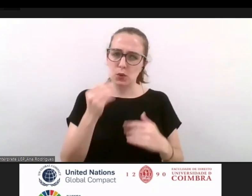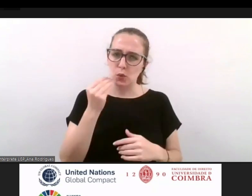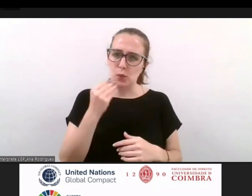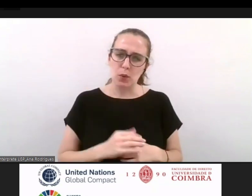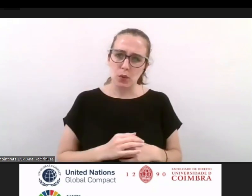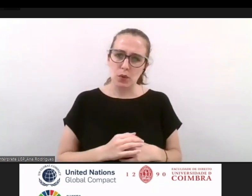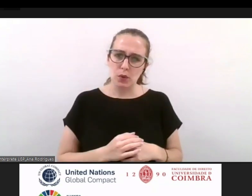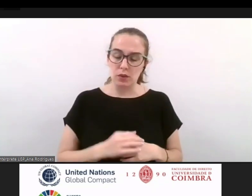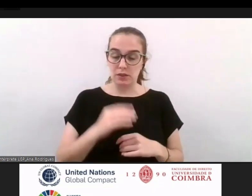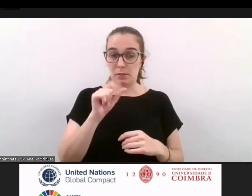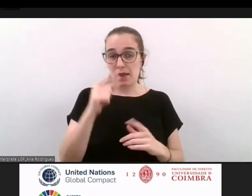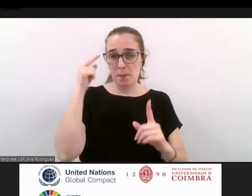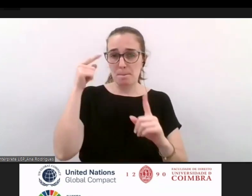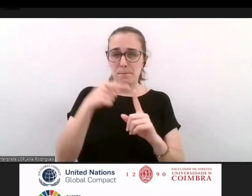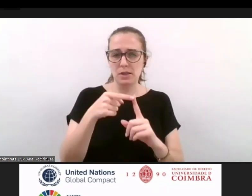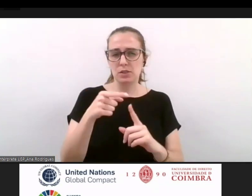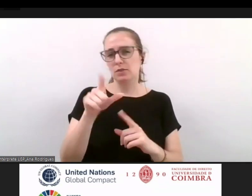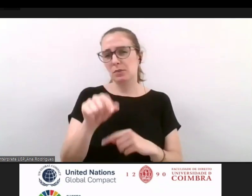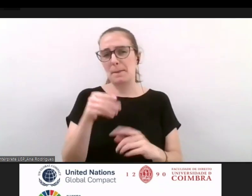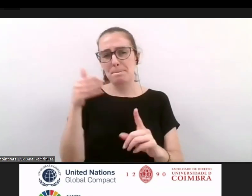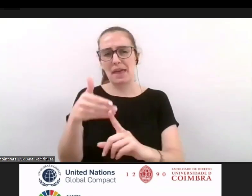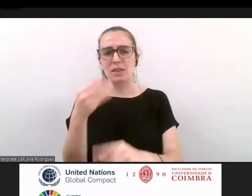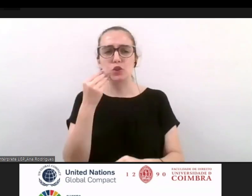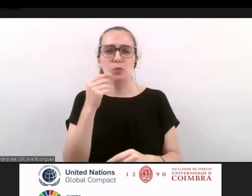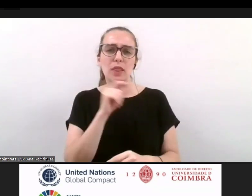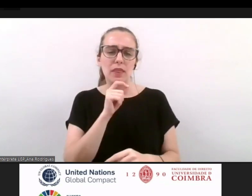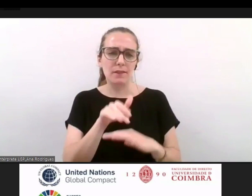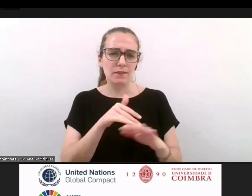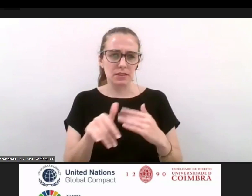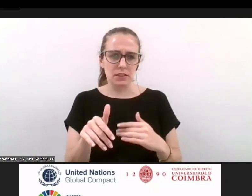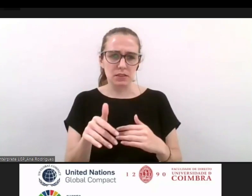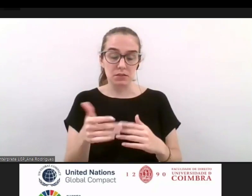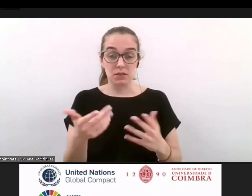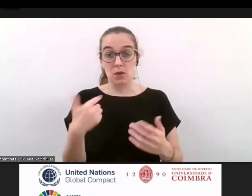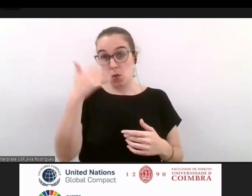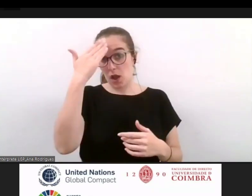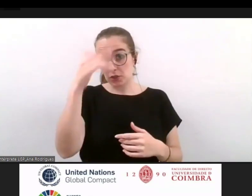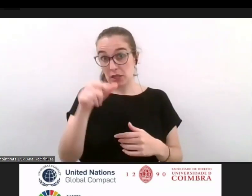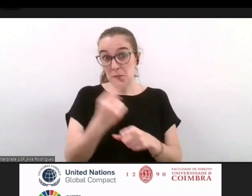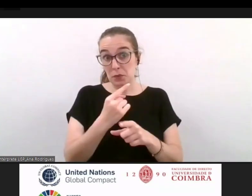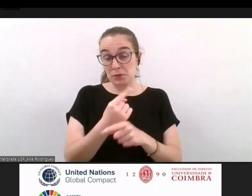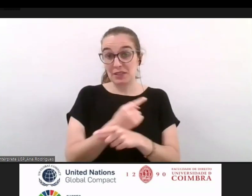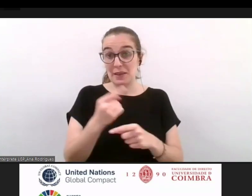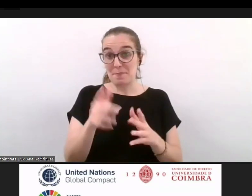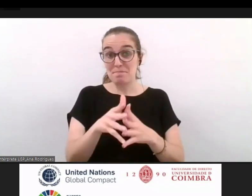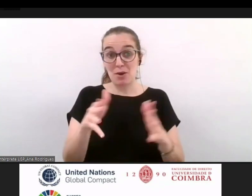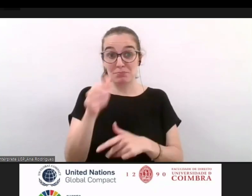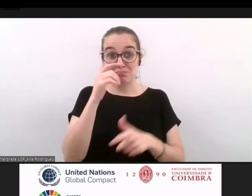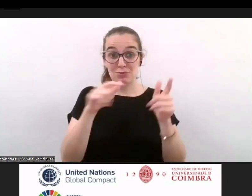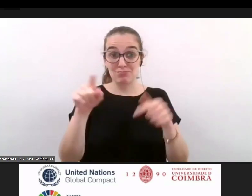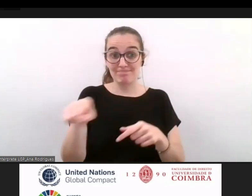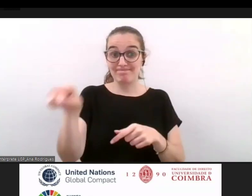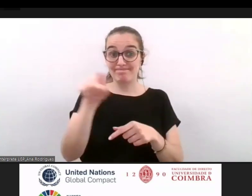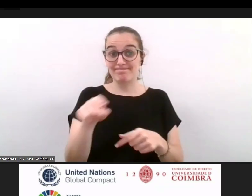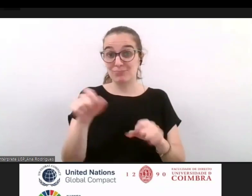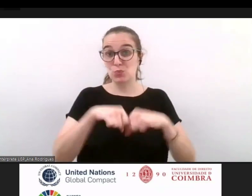e das suas metas, pela população em geral. Penso que isto parte de uma certa constatação de que